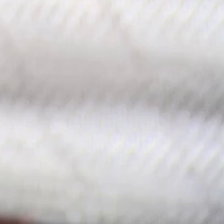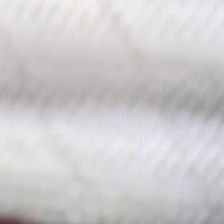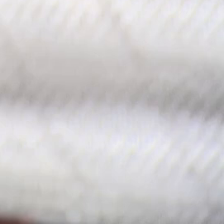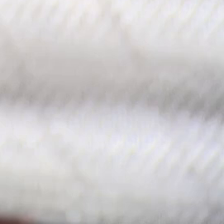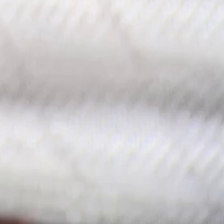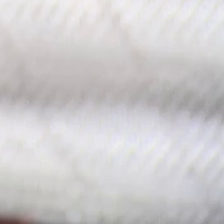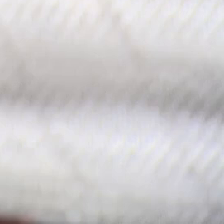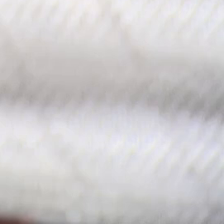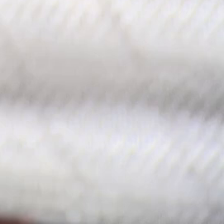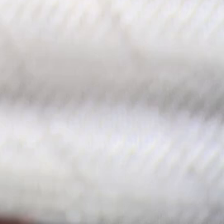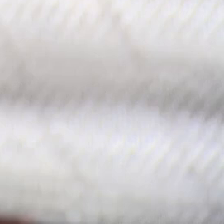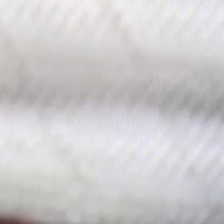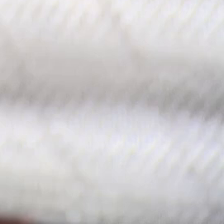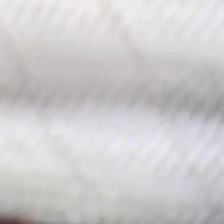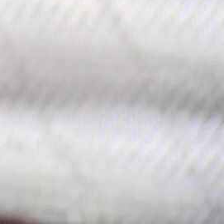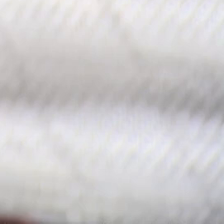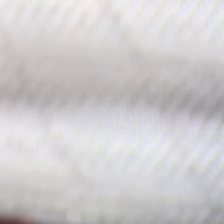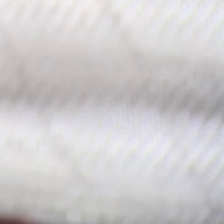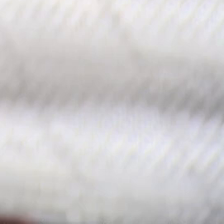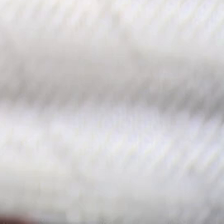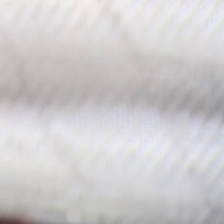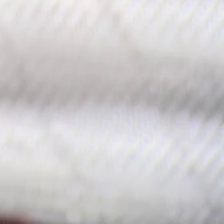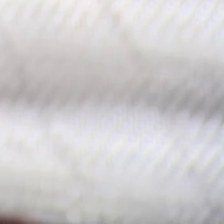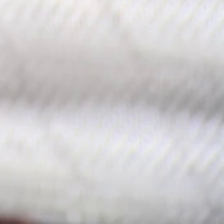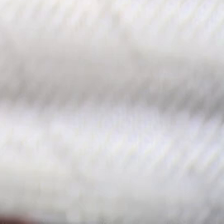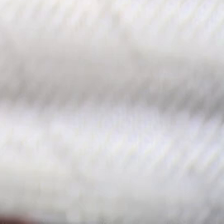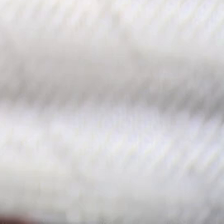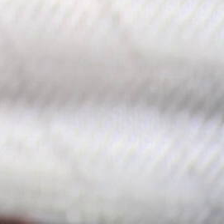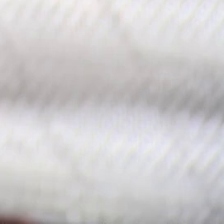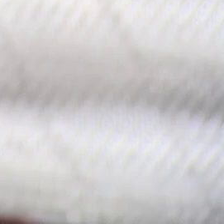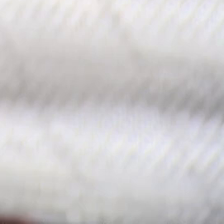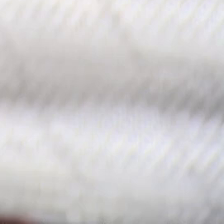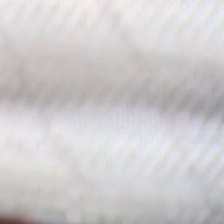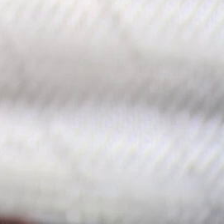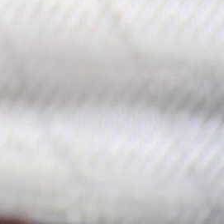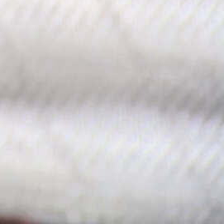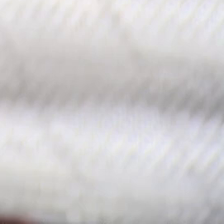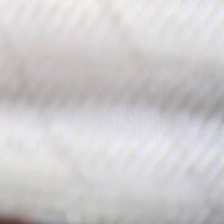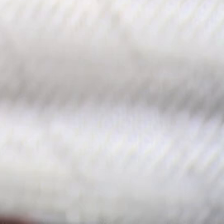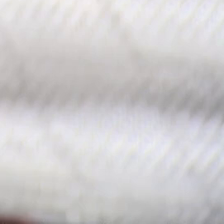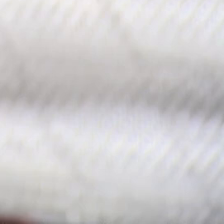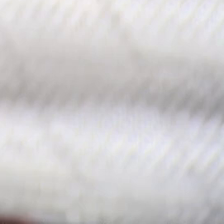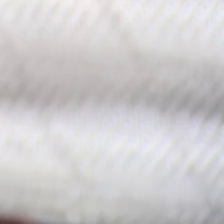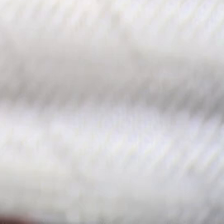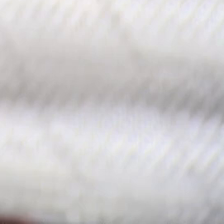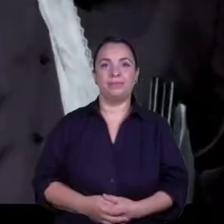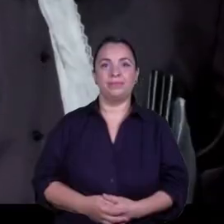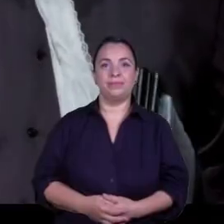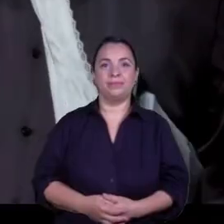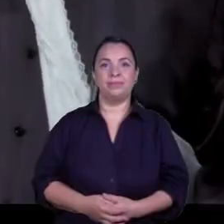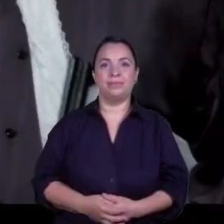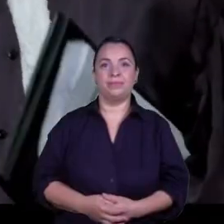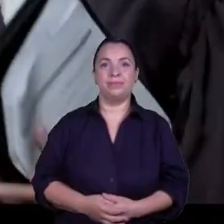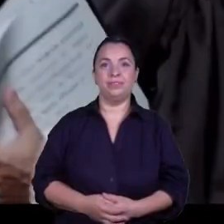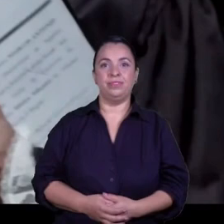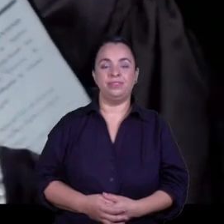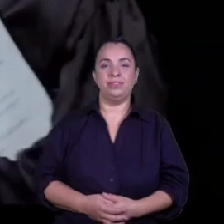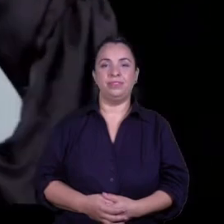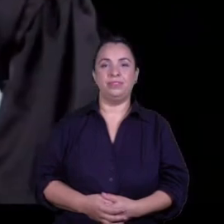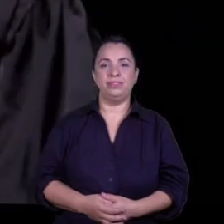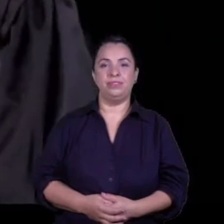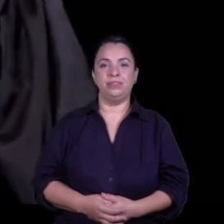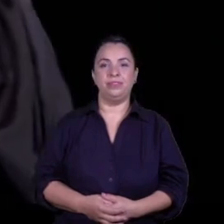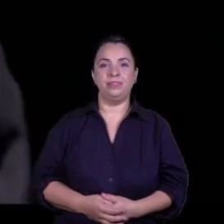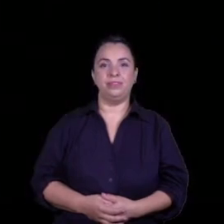nomeados pelo presidente da república a partir das listas de candidatos formadas pelo pleno do STJ Mônica